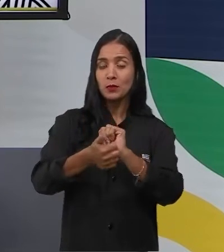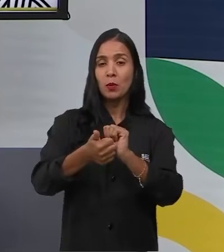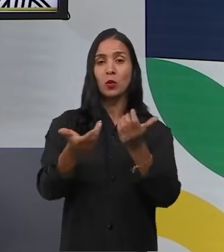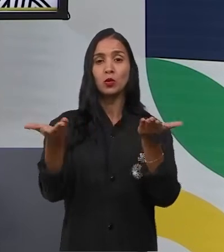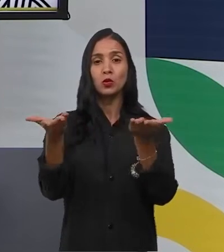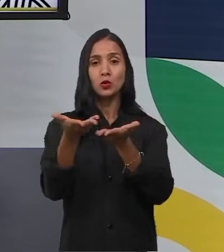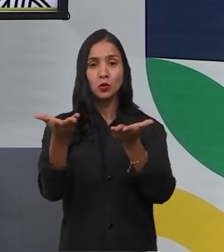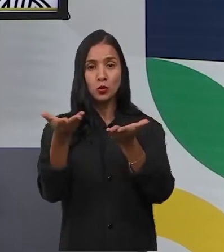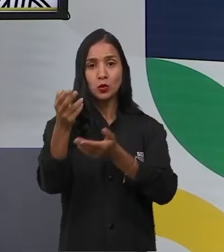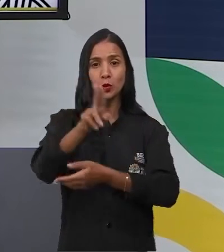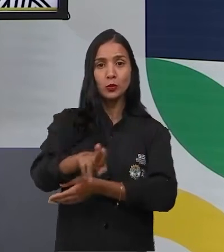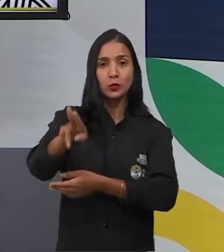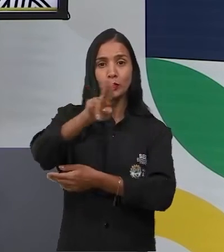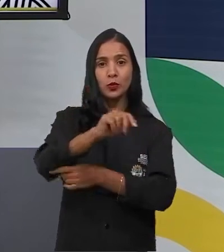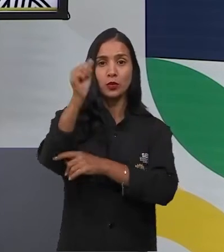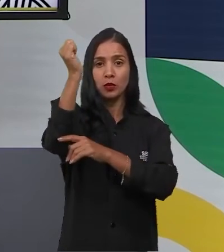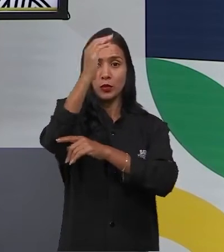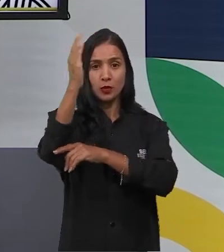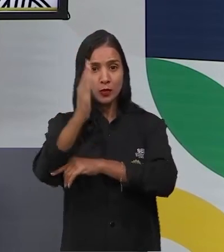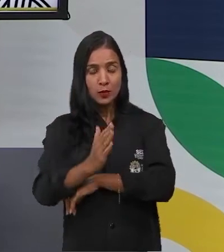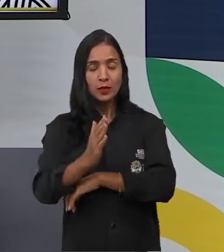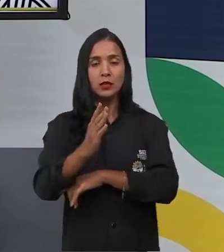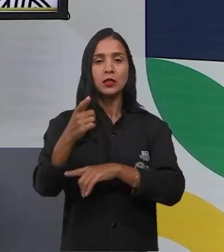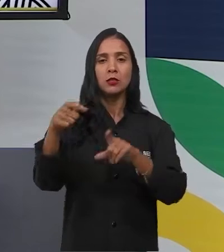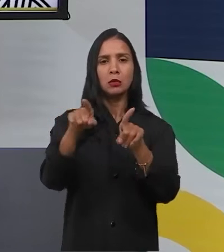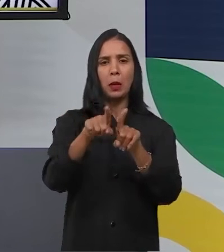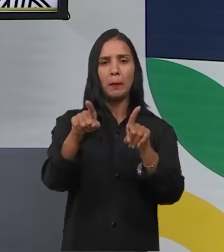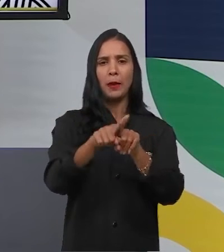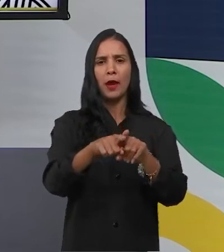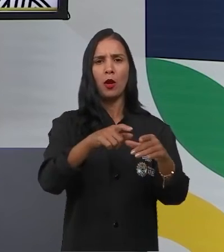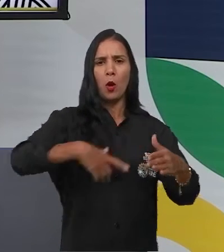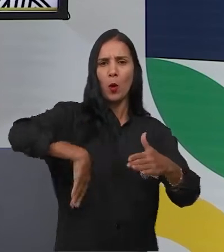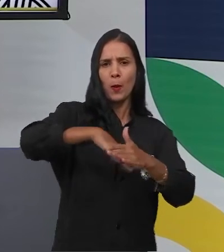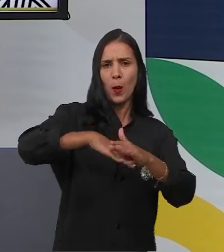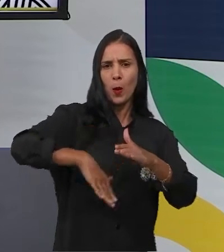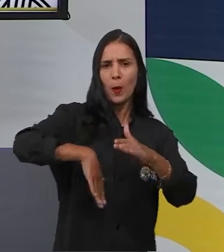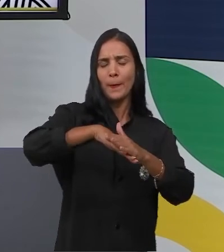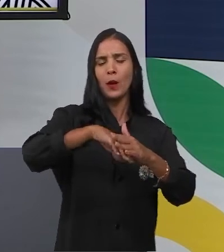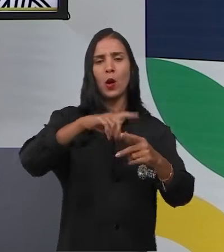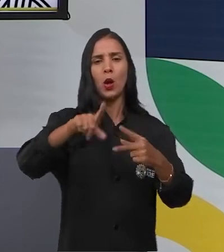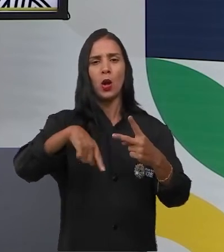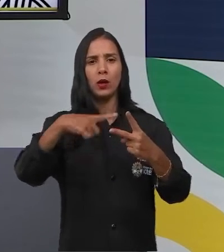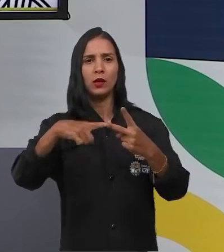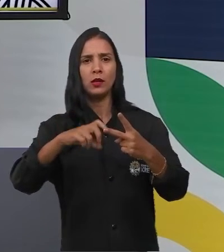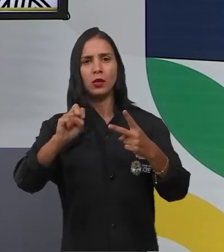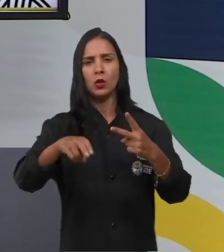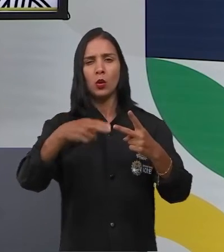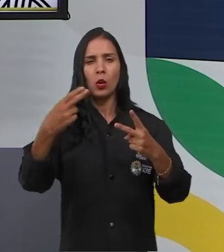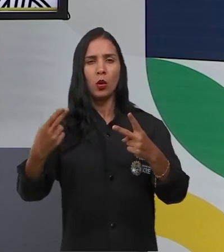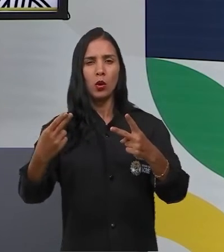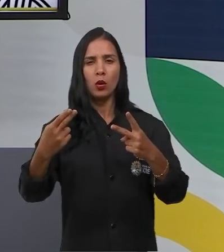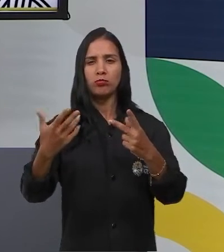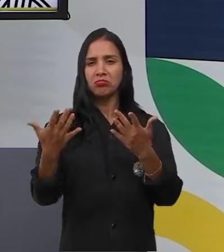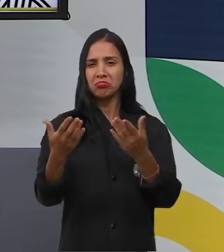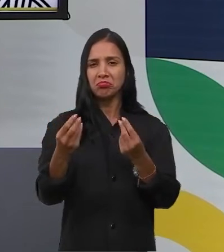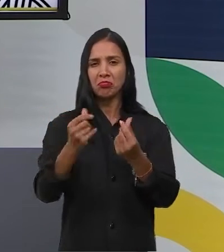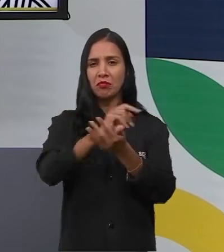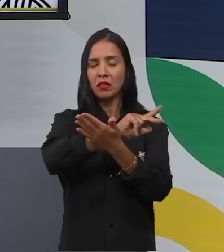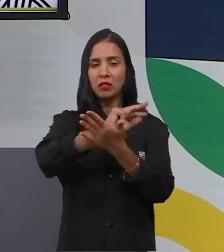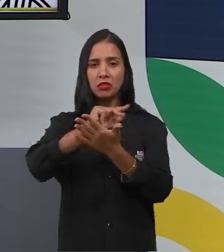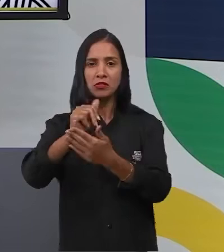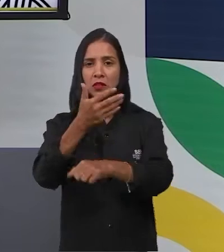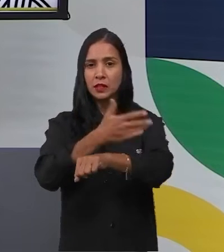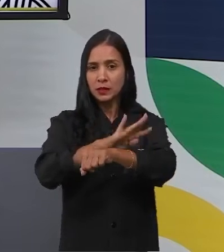futebol, as competições de atletismo que seja, elas acabam sendo influenciadas